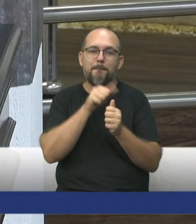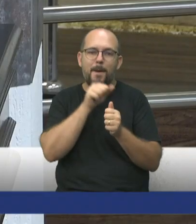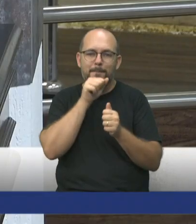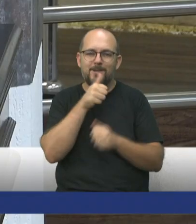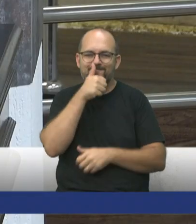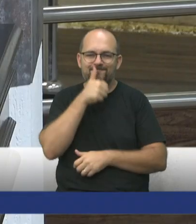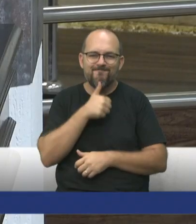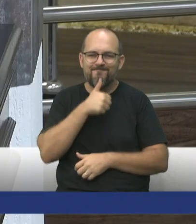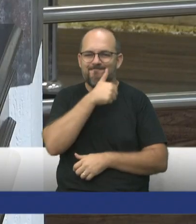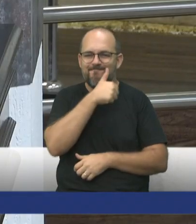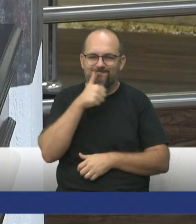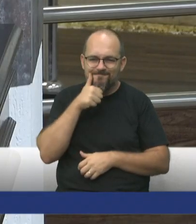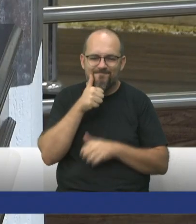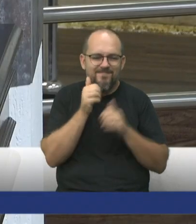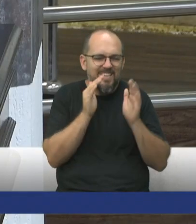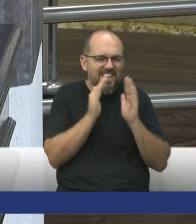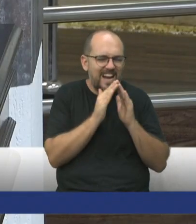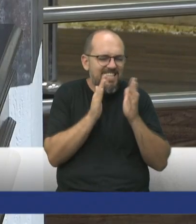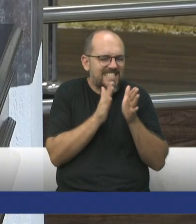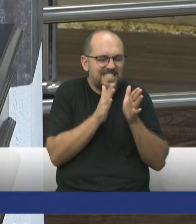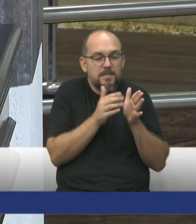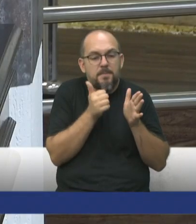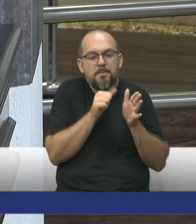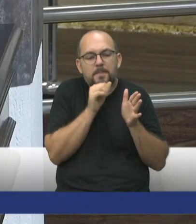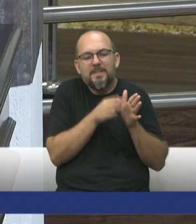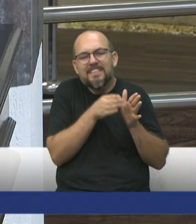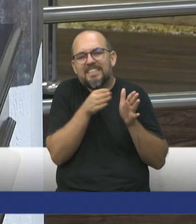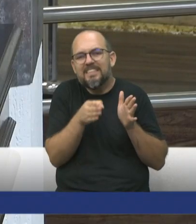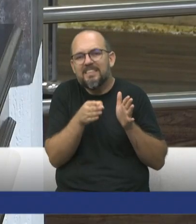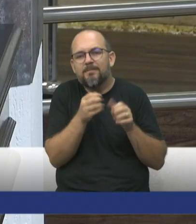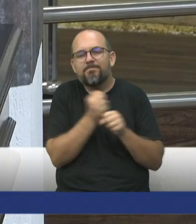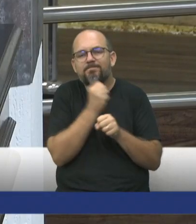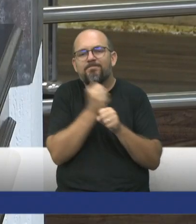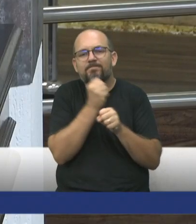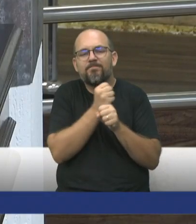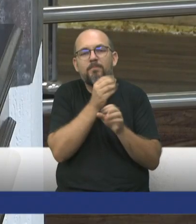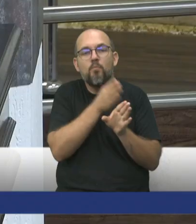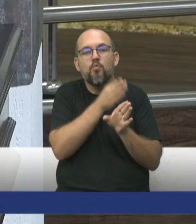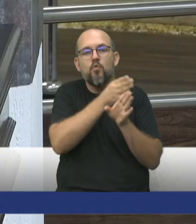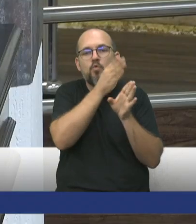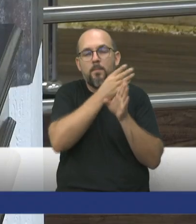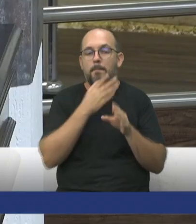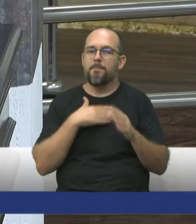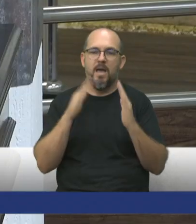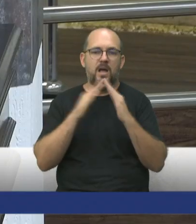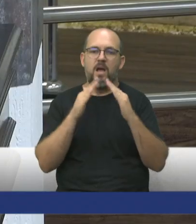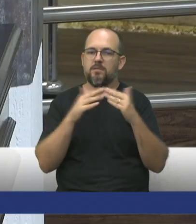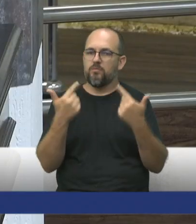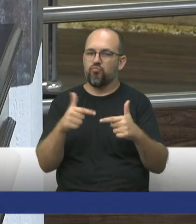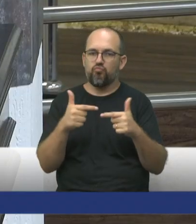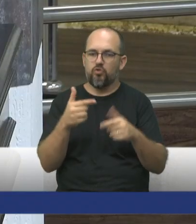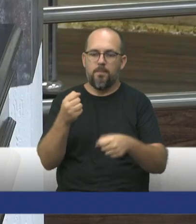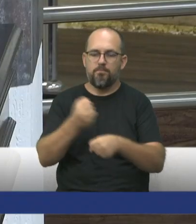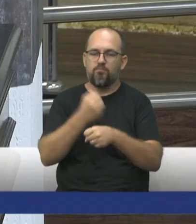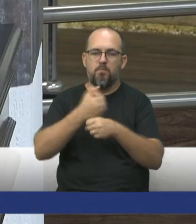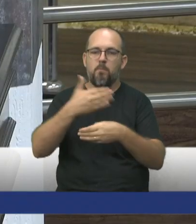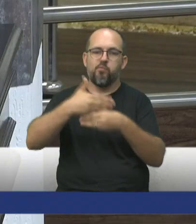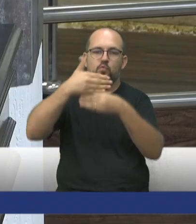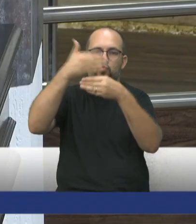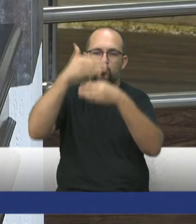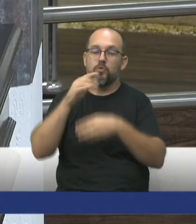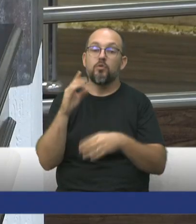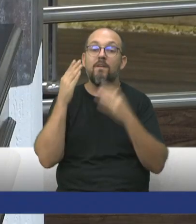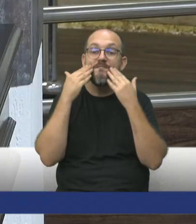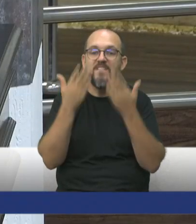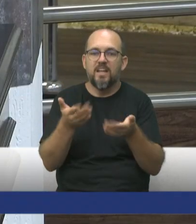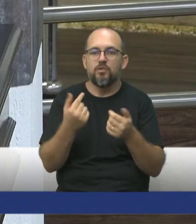sacrifício também, fez um empréstimo para fazer um muro. Minha casa não tinha muro no fundo, só muro na frente.